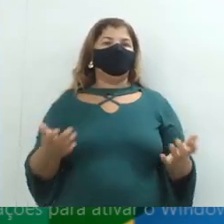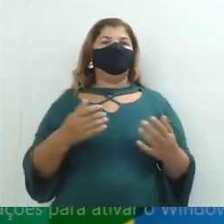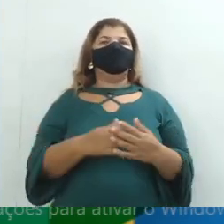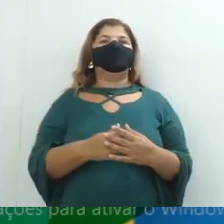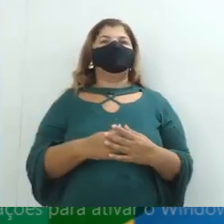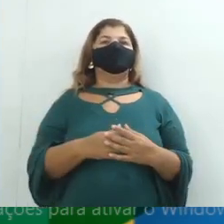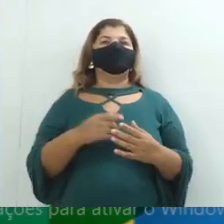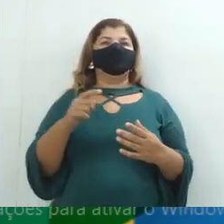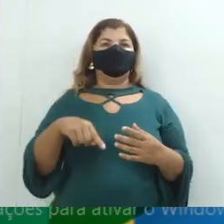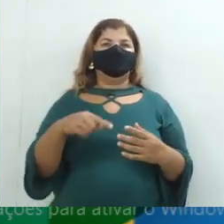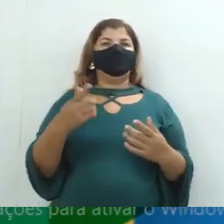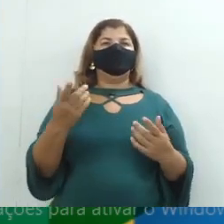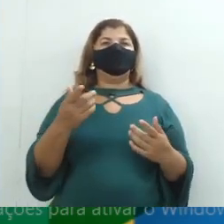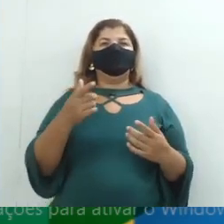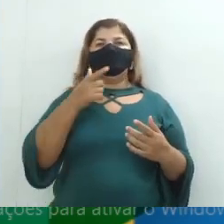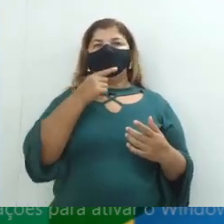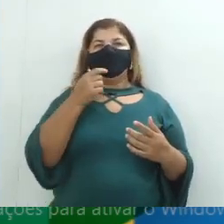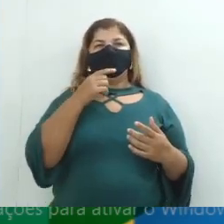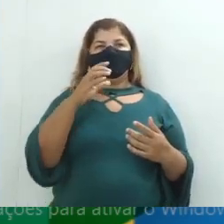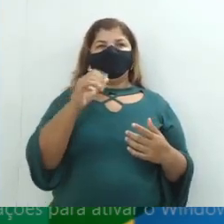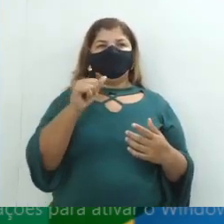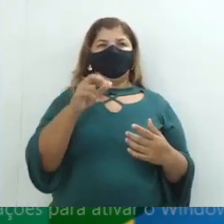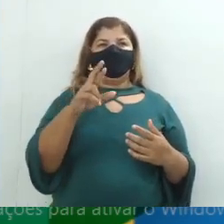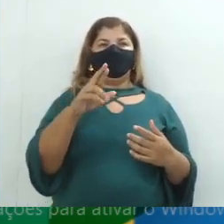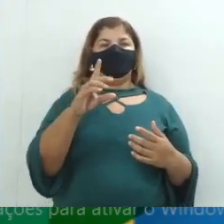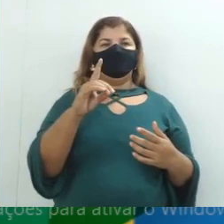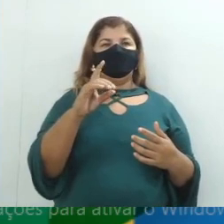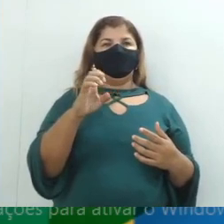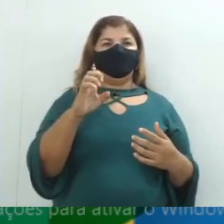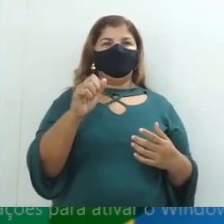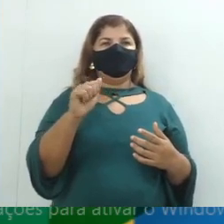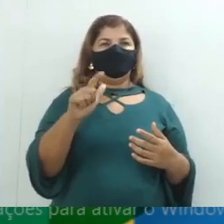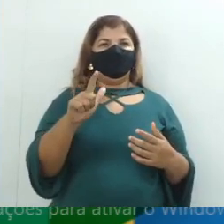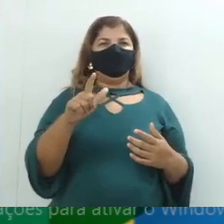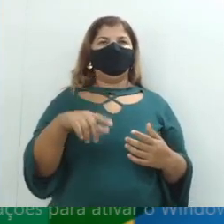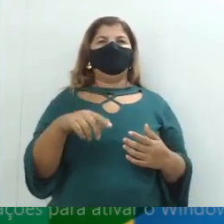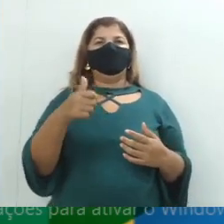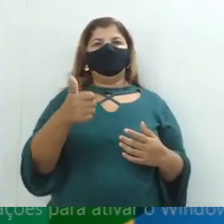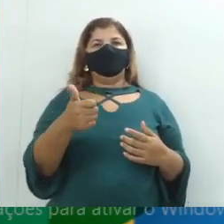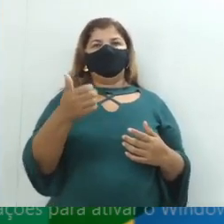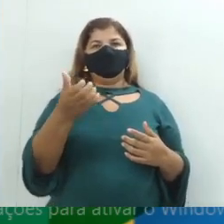são as palavras do cardeal Roberto Bellarmino no ano de